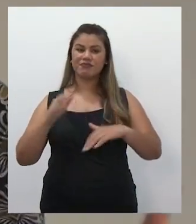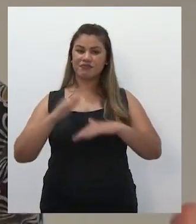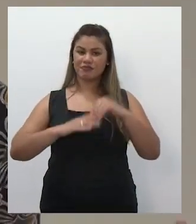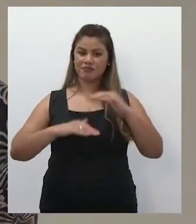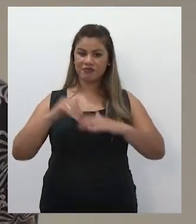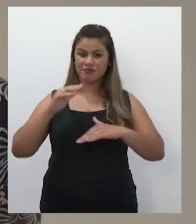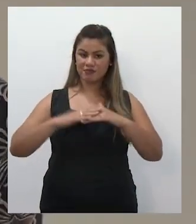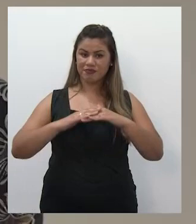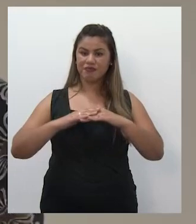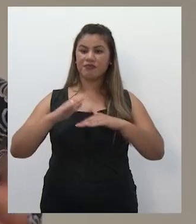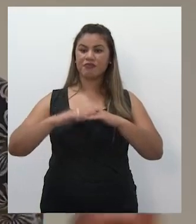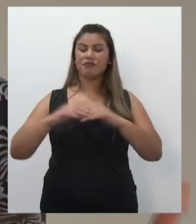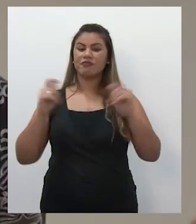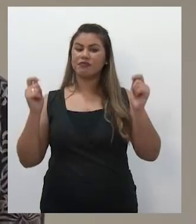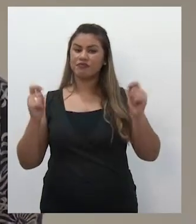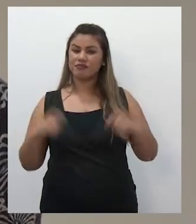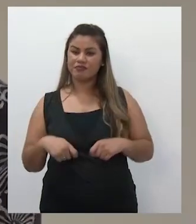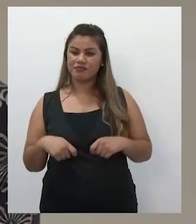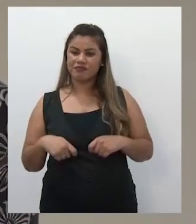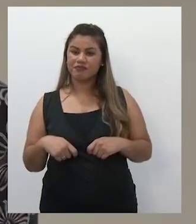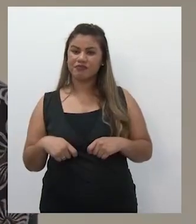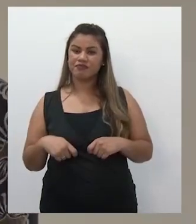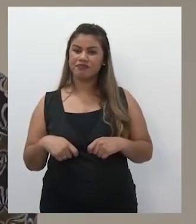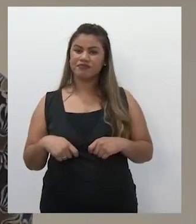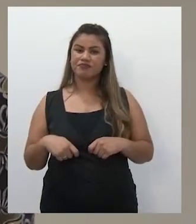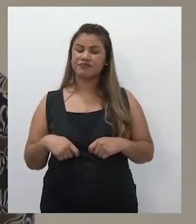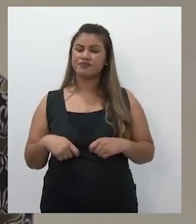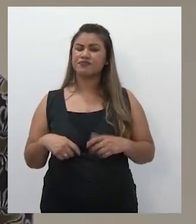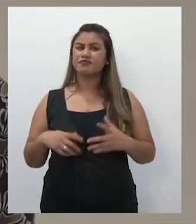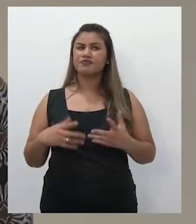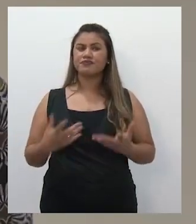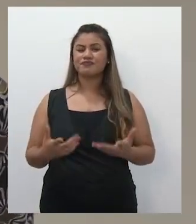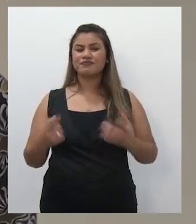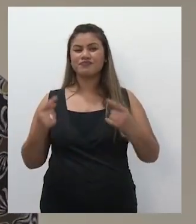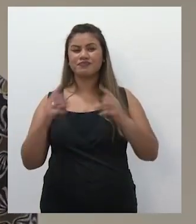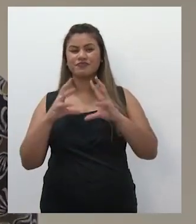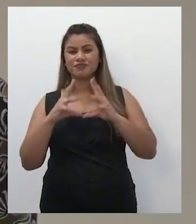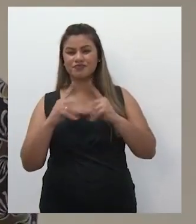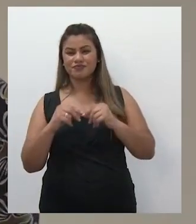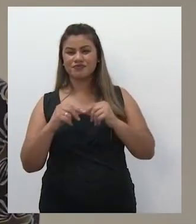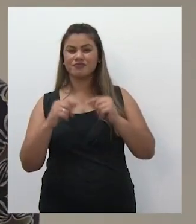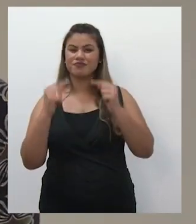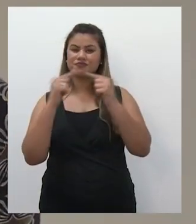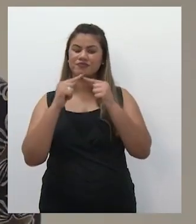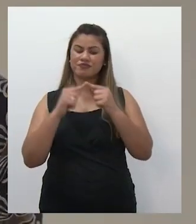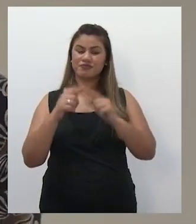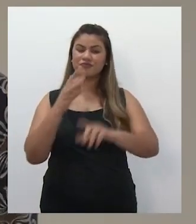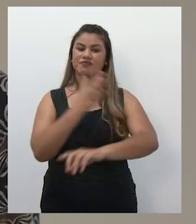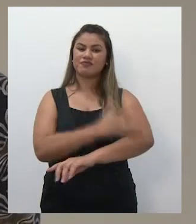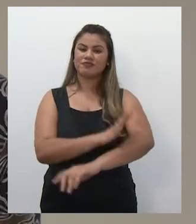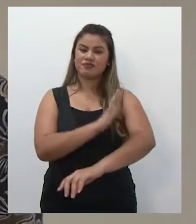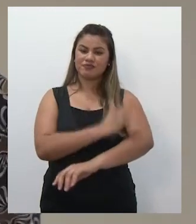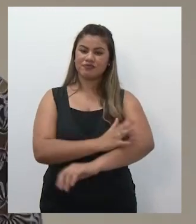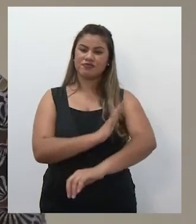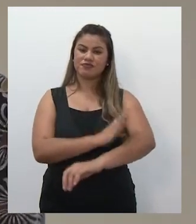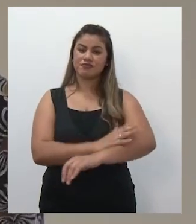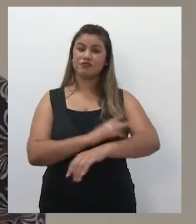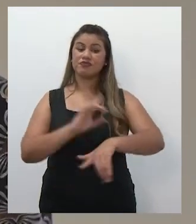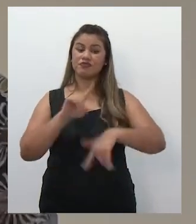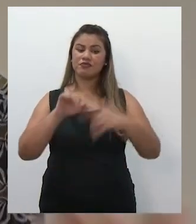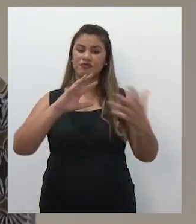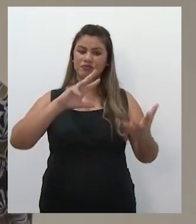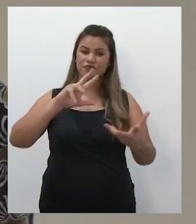potências, todas as suas dimensões e estarem assim muito melhor preparados para um mundo que